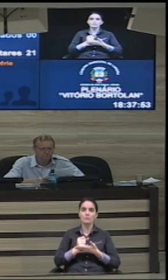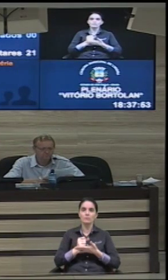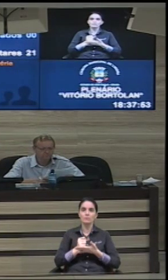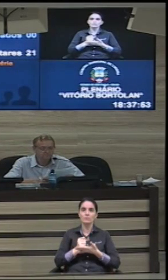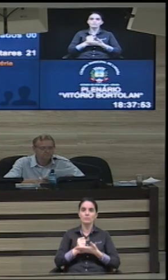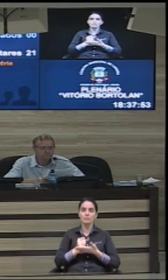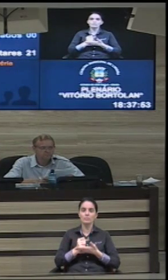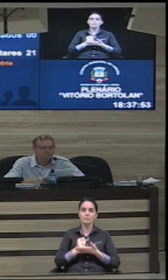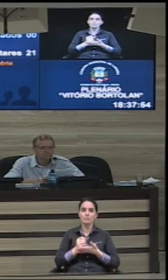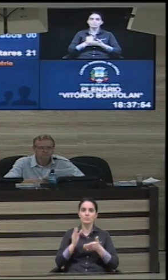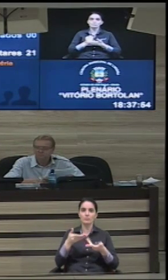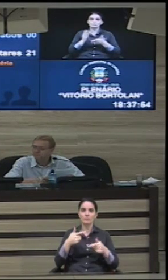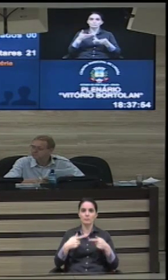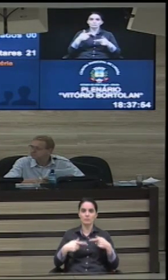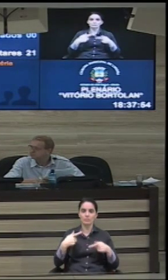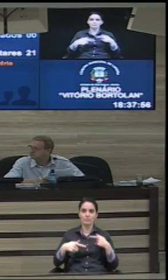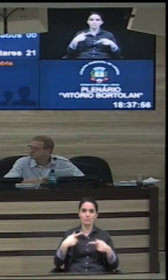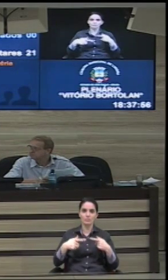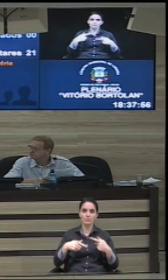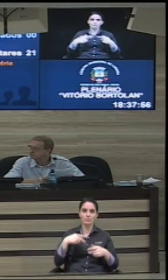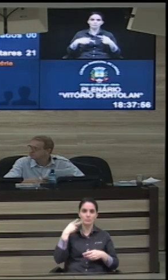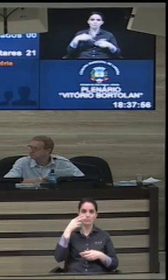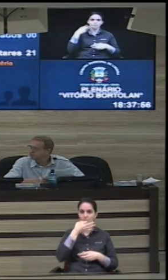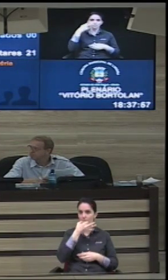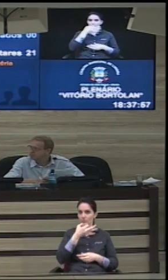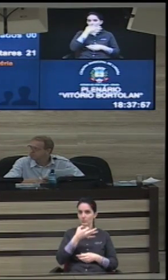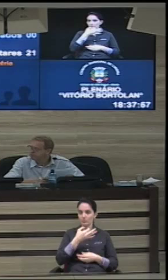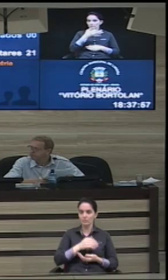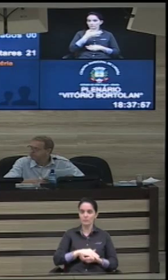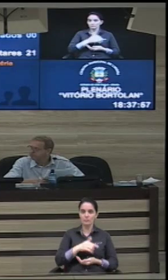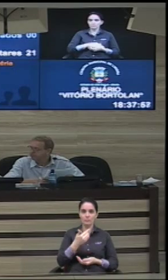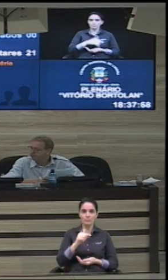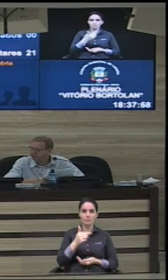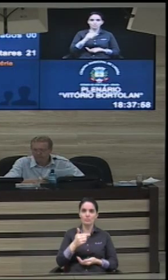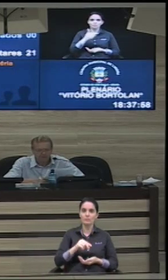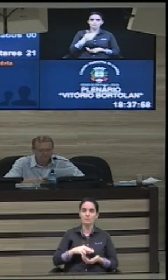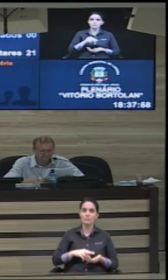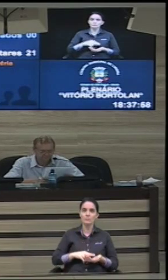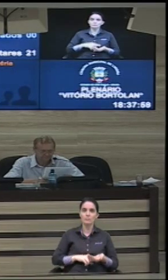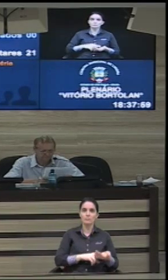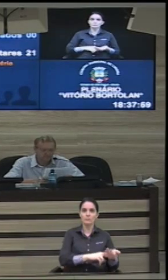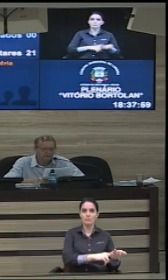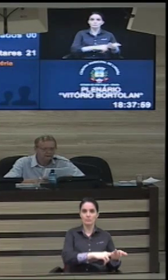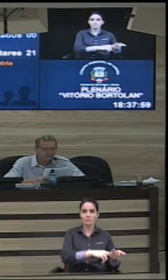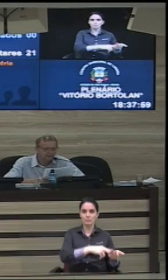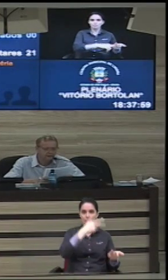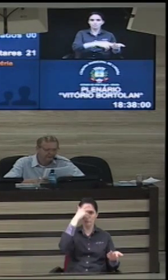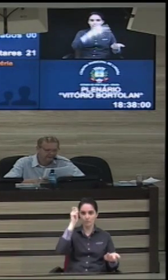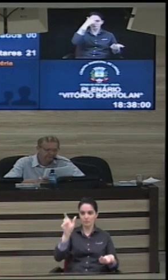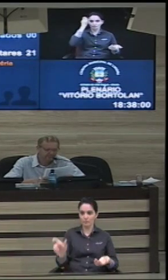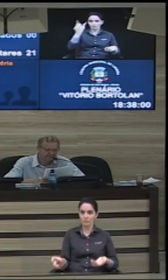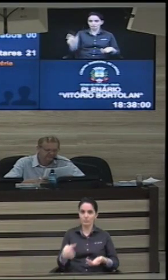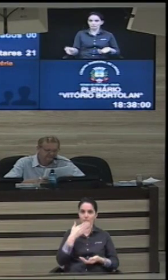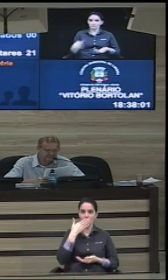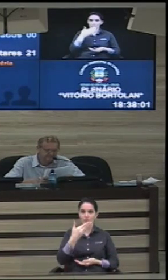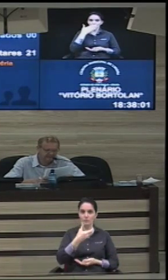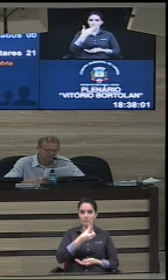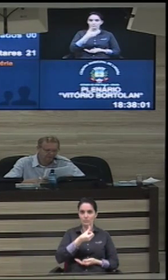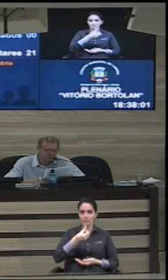encaminhado, aliás, colocado em discussão. Algum vereador deseja? Não havendo, encaminhe-se ao prefeito. Requerimento